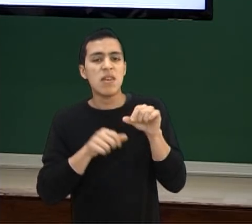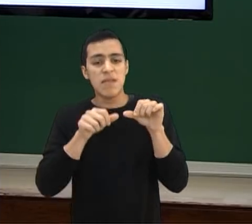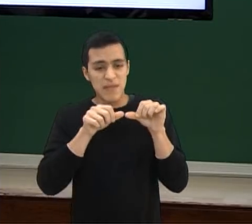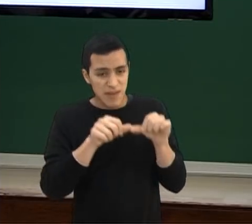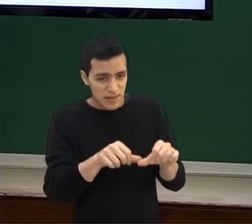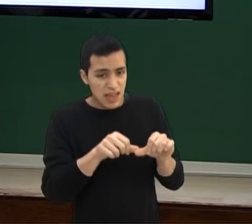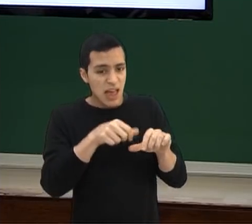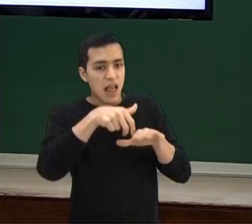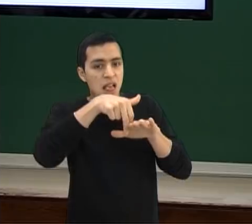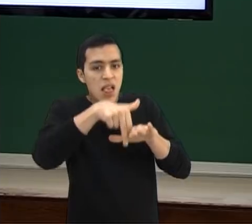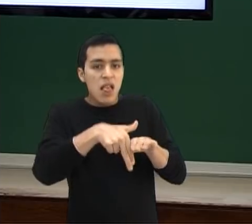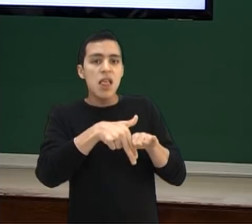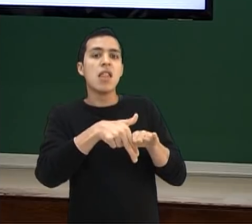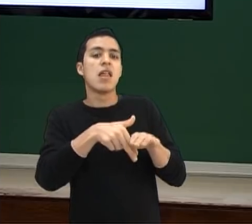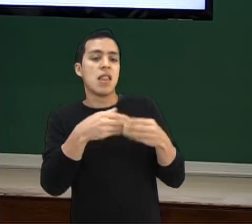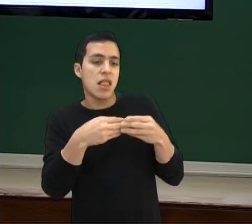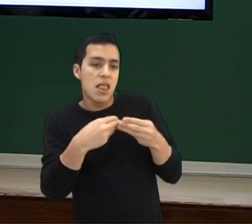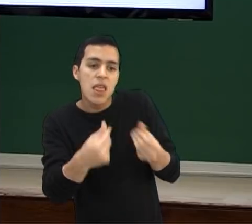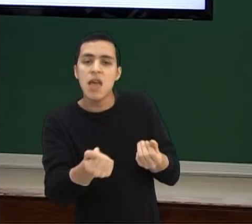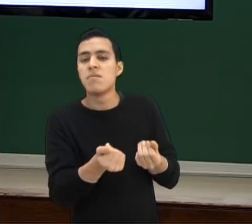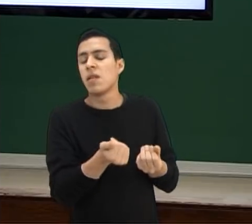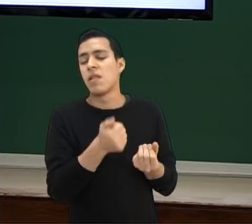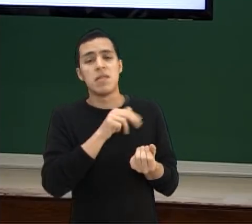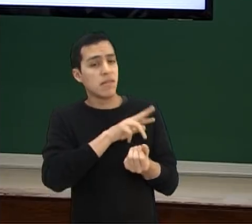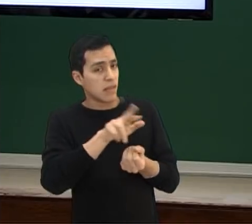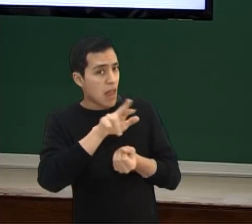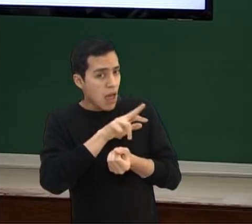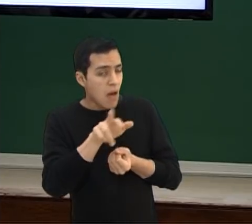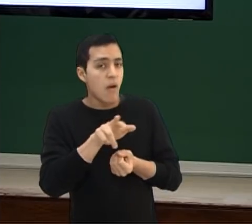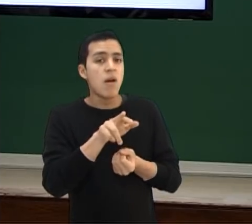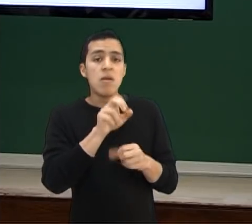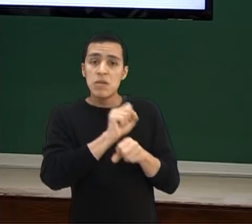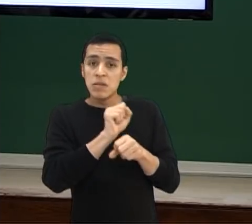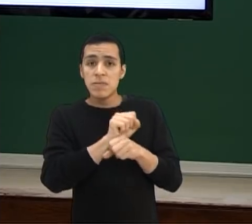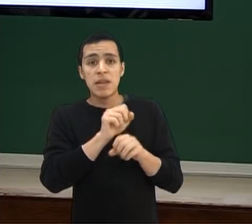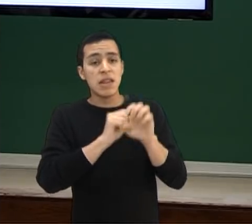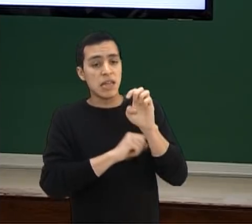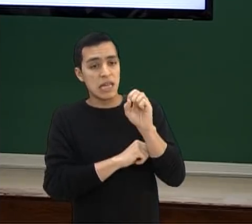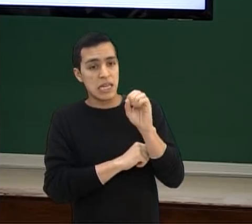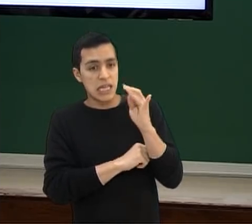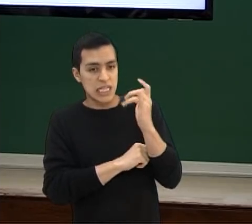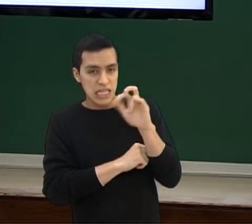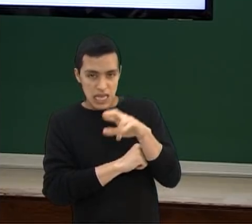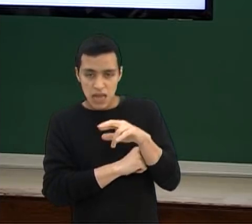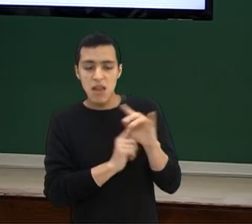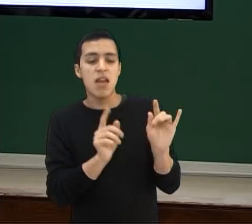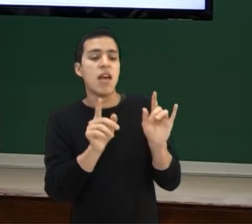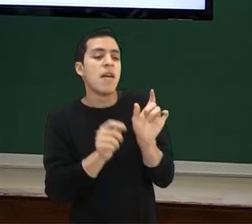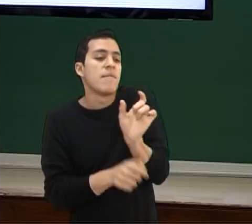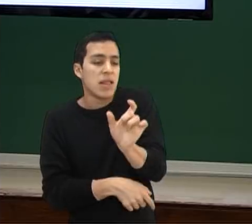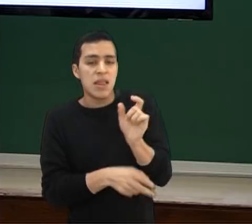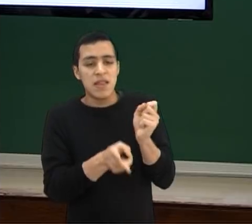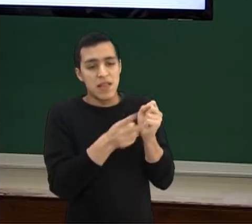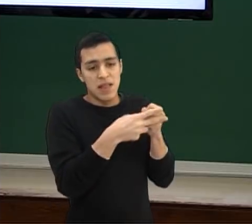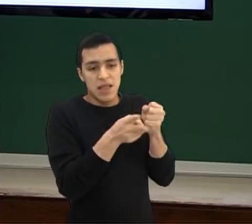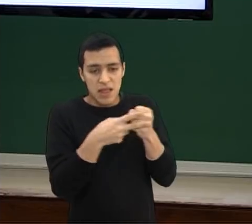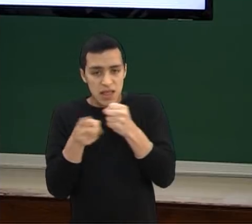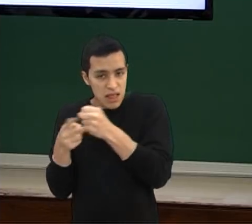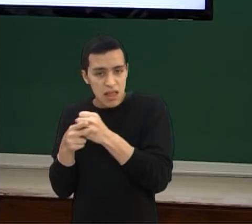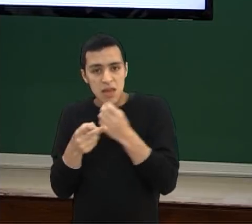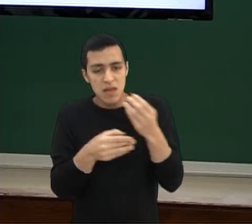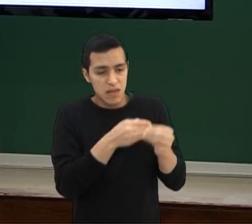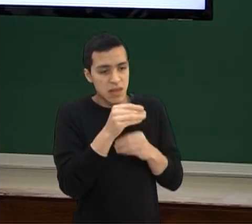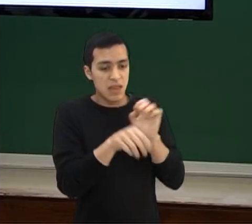enterrada na lama? Não, senhora. Vamos esperar estiar. Né? Percebam ali que a finalização dos verbos